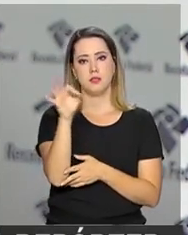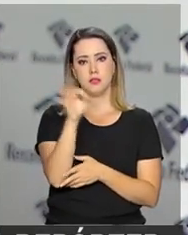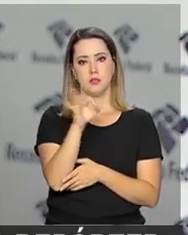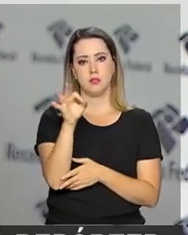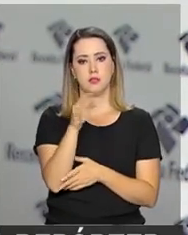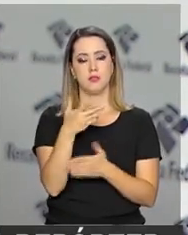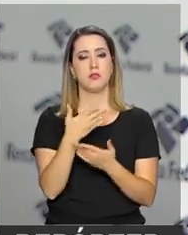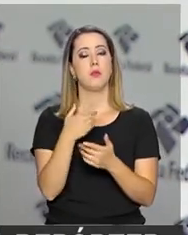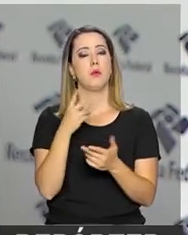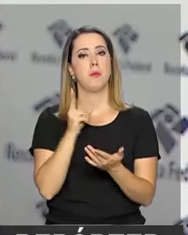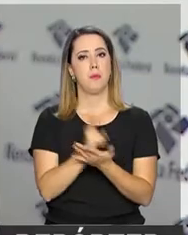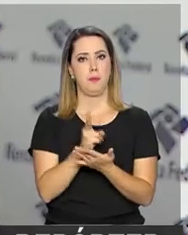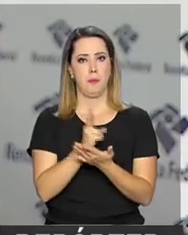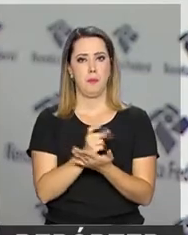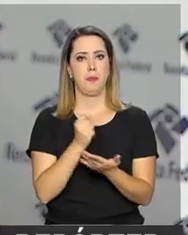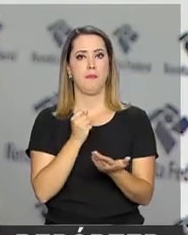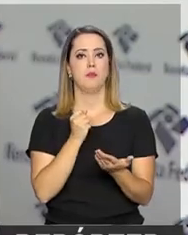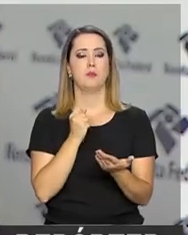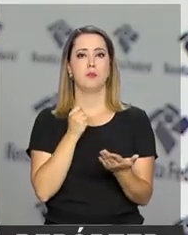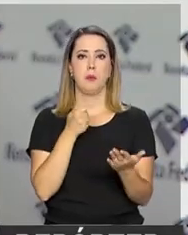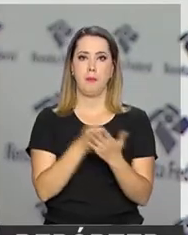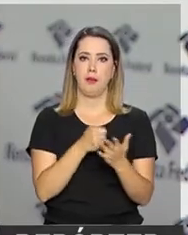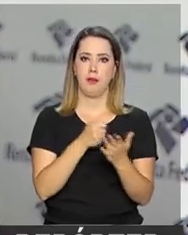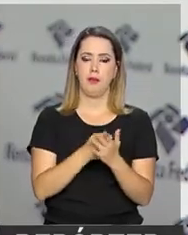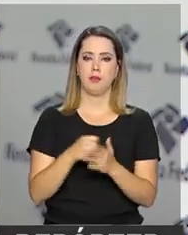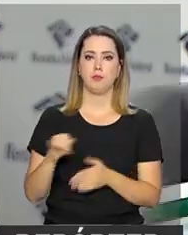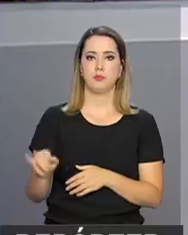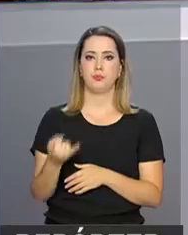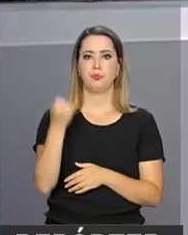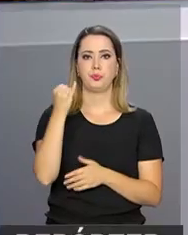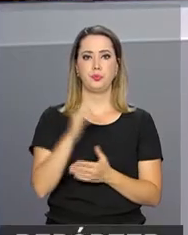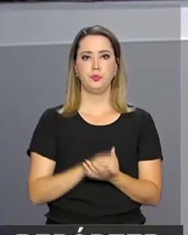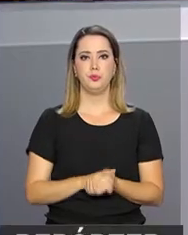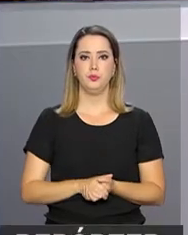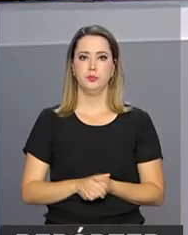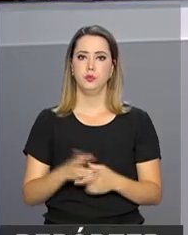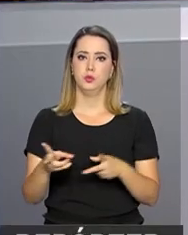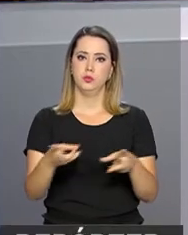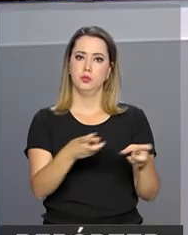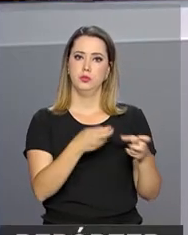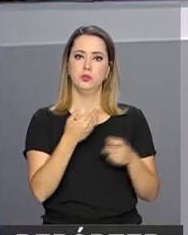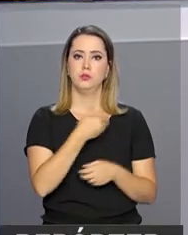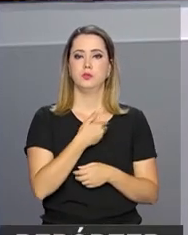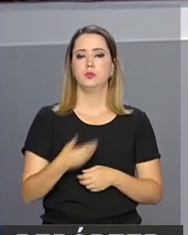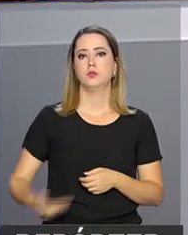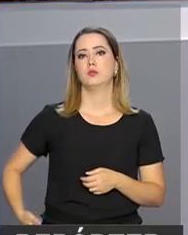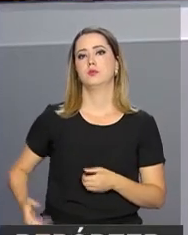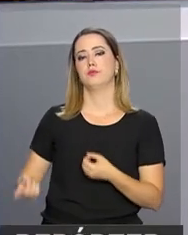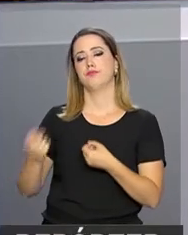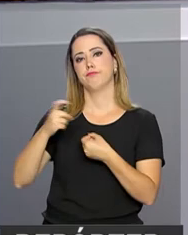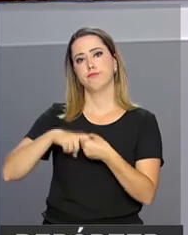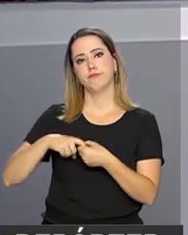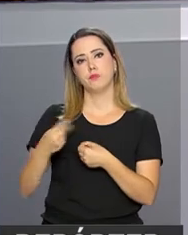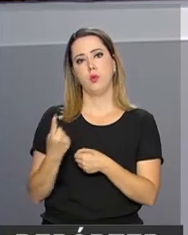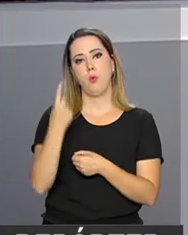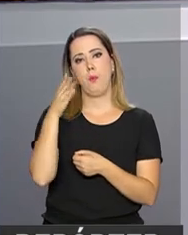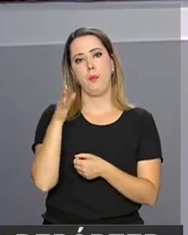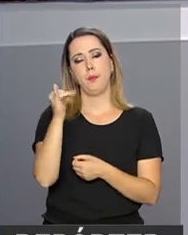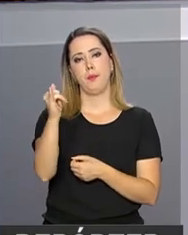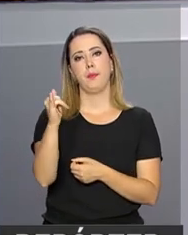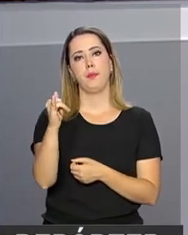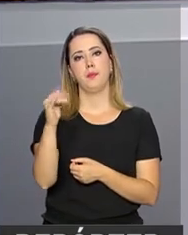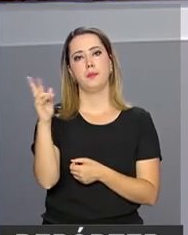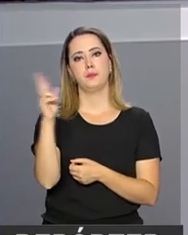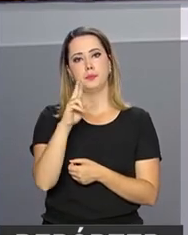Sem prejuízo da imputação de juros também pela taxa Selic. A expectativa do governo é recuperar 1 bilhão e